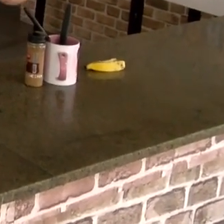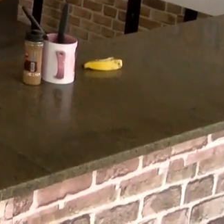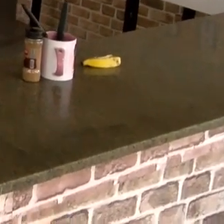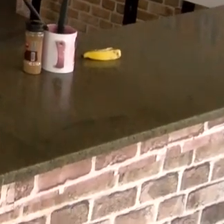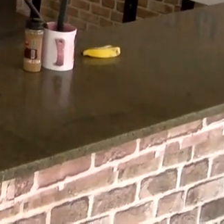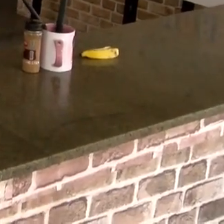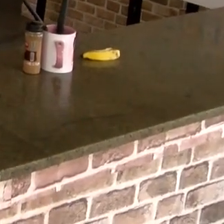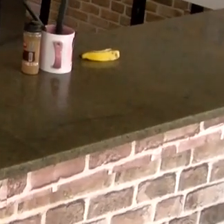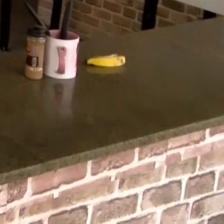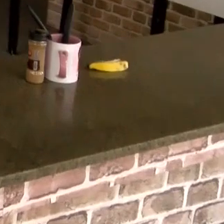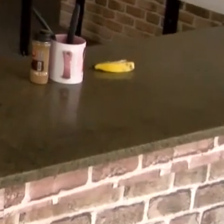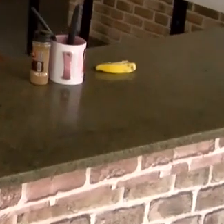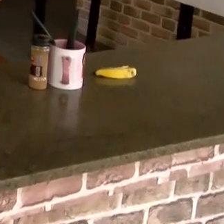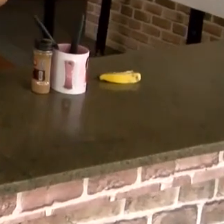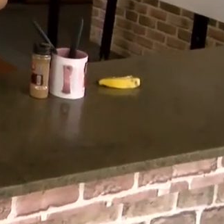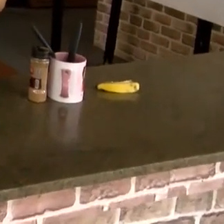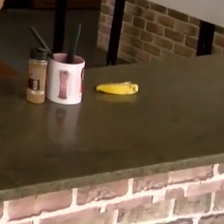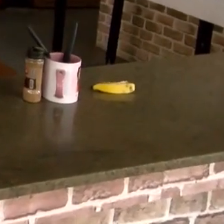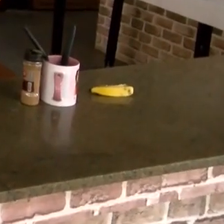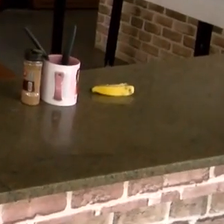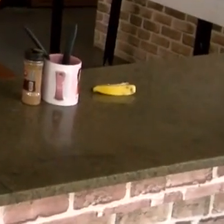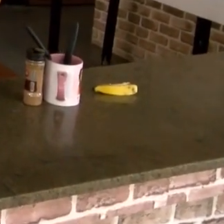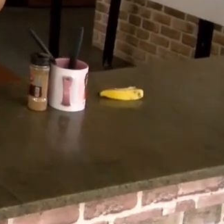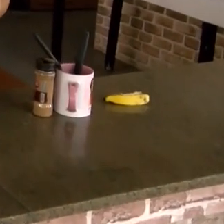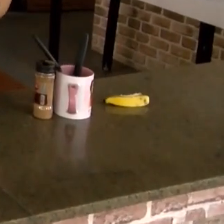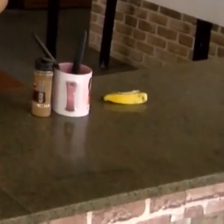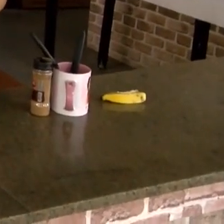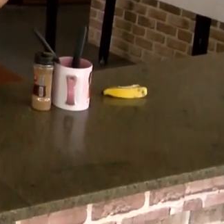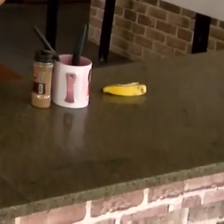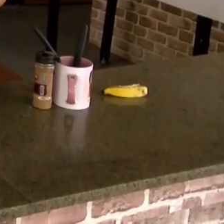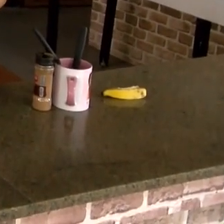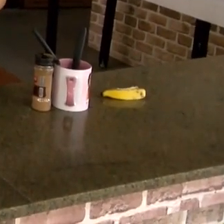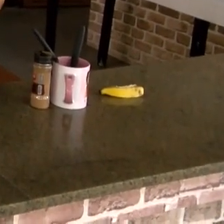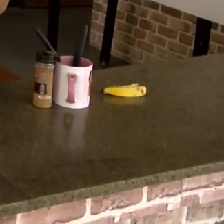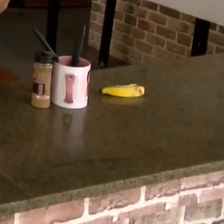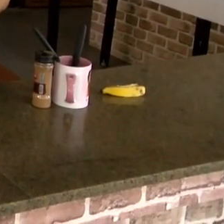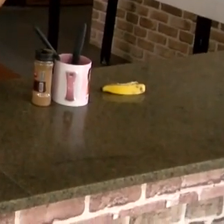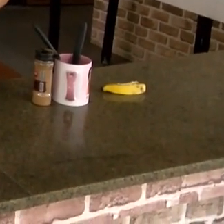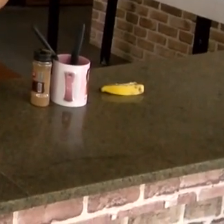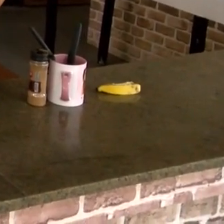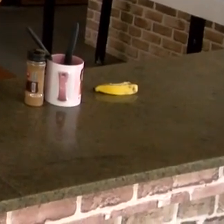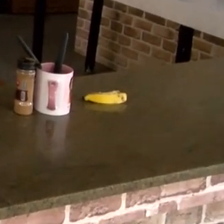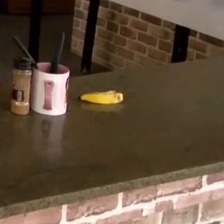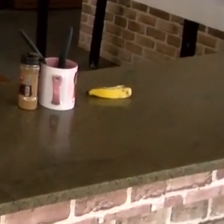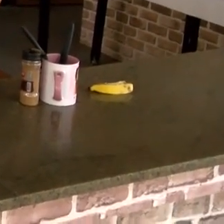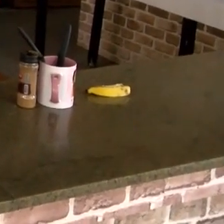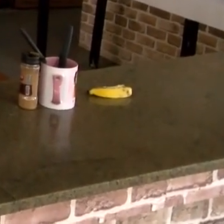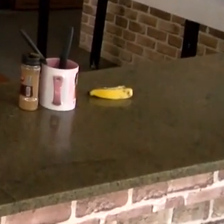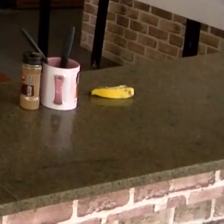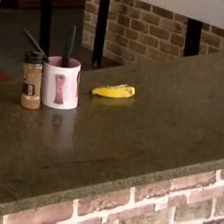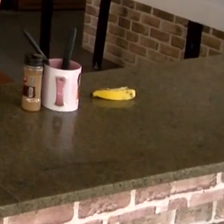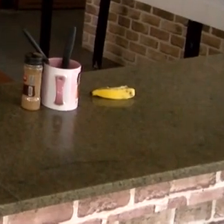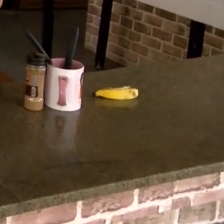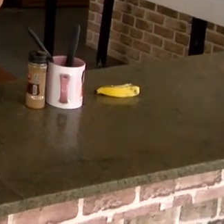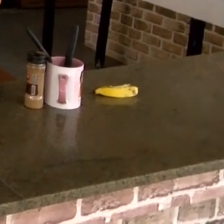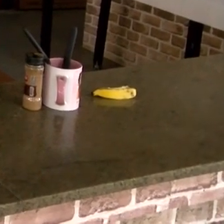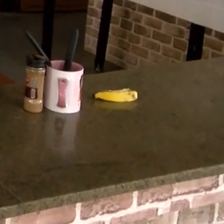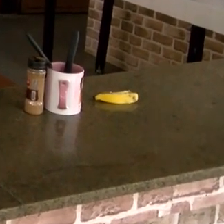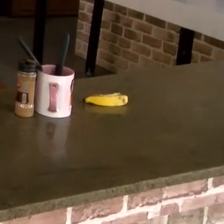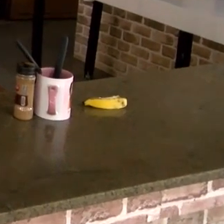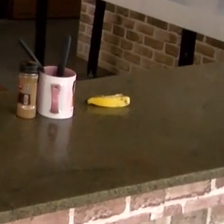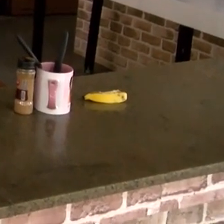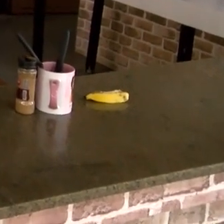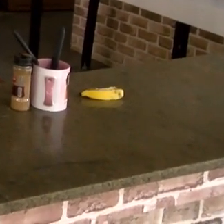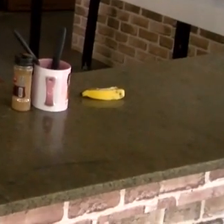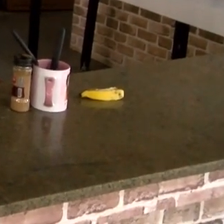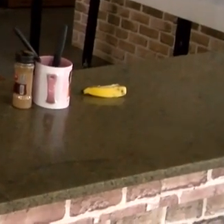Um beijo para todo mundo que deixou recadinho. Se você quiser o seu nome, que a gente fale o nome da sua escola, manda um recadinho que a gente